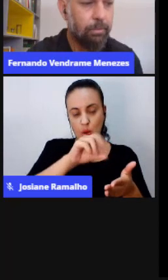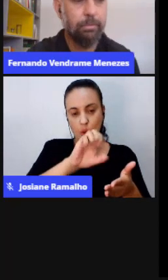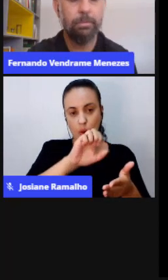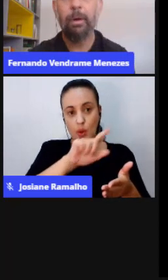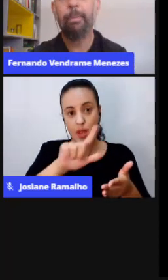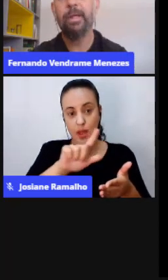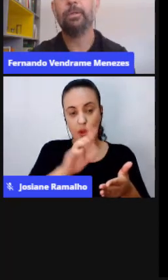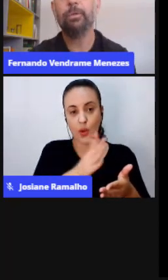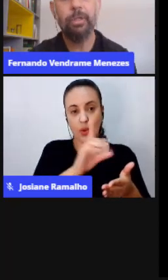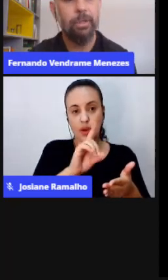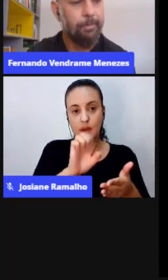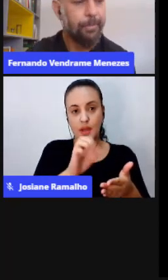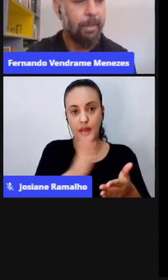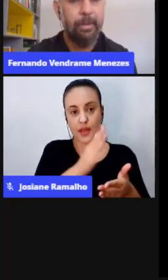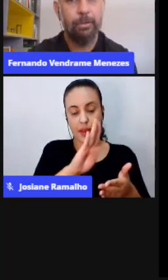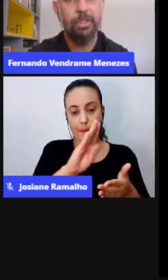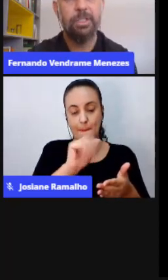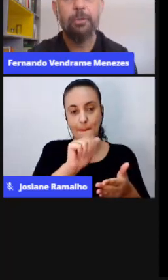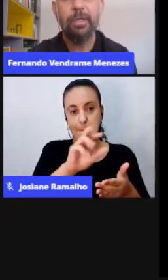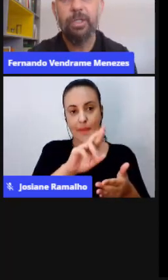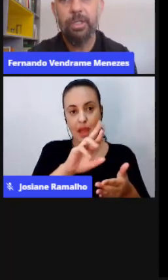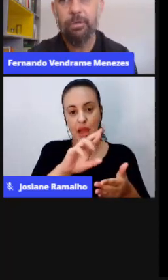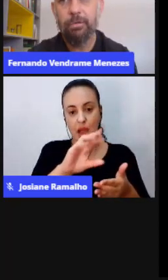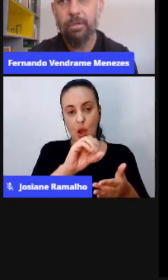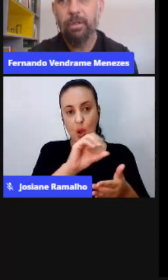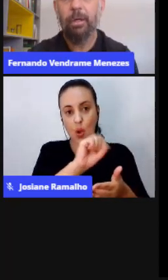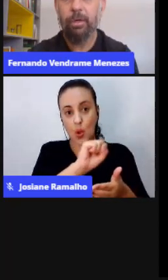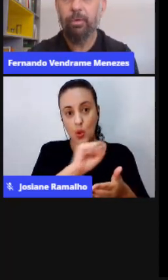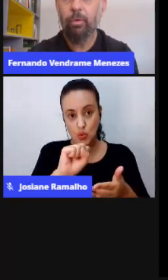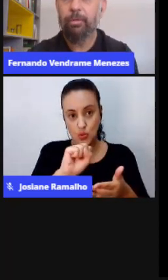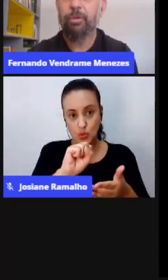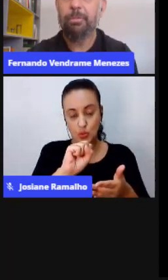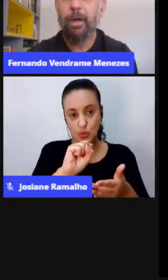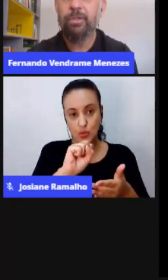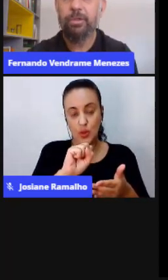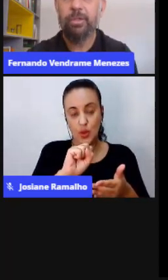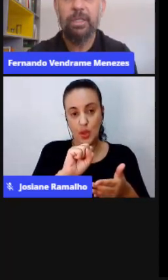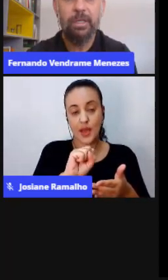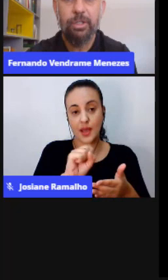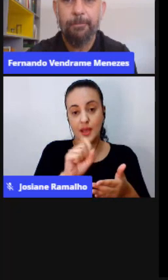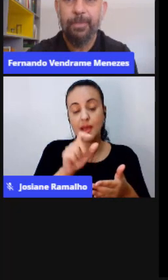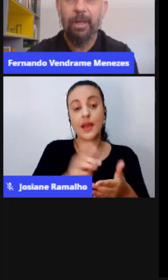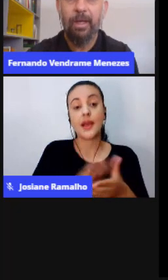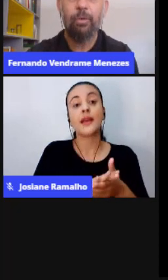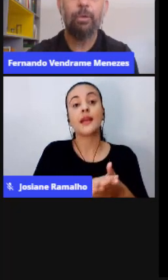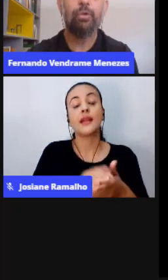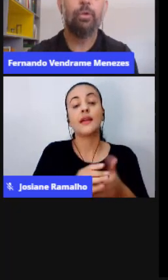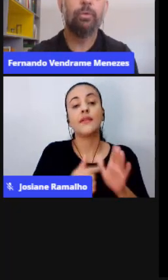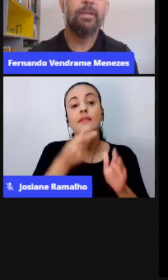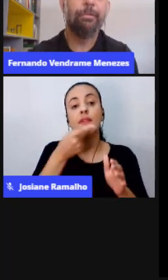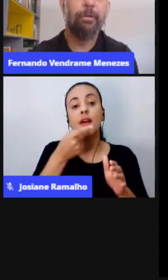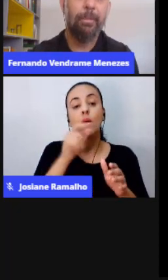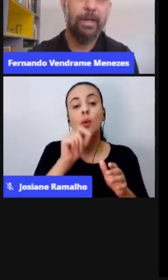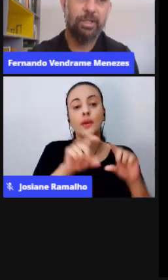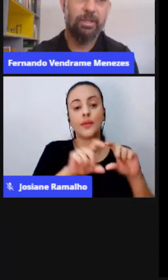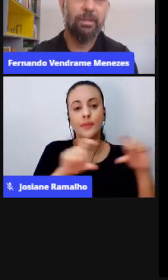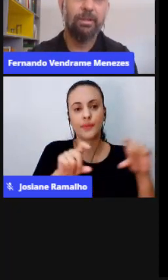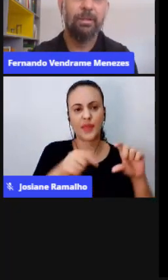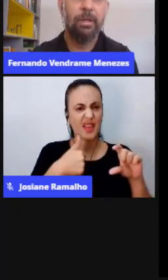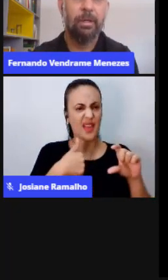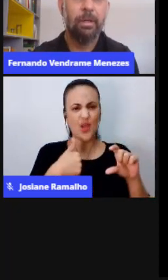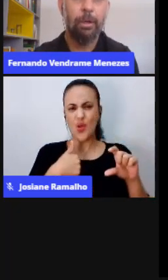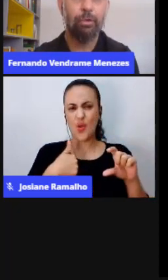é no Apanhador de Desperdícios, que o Manuel de Barros diz o seguinte: eu não sou da